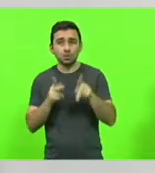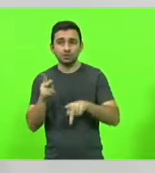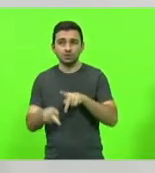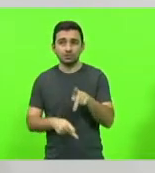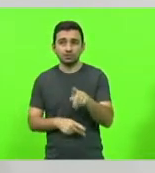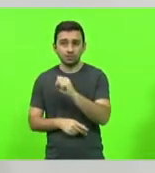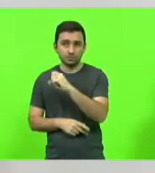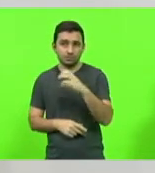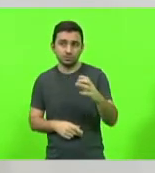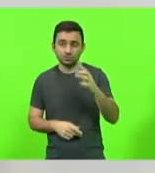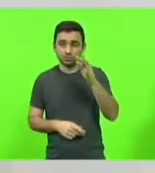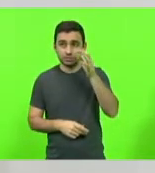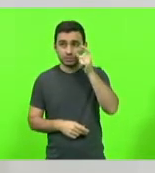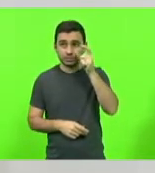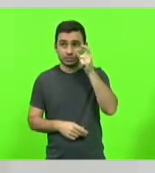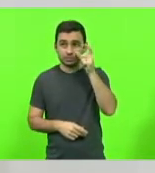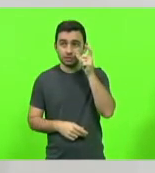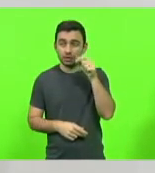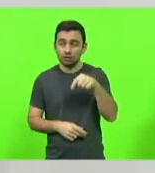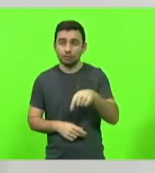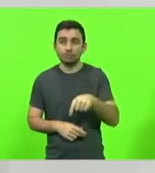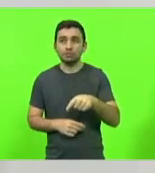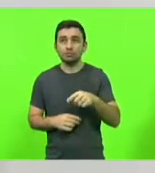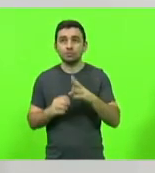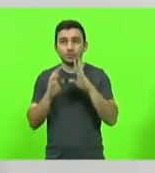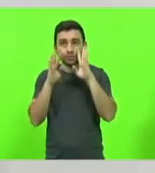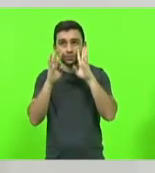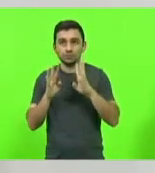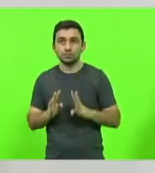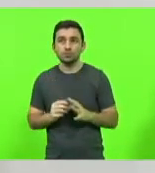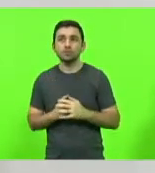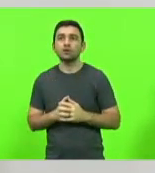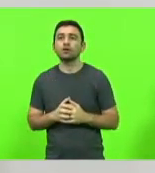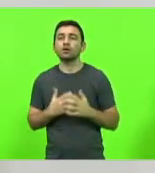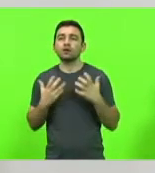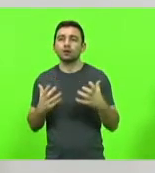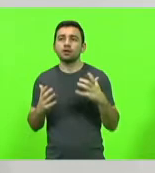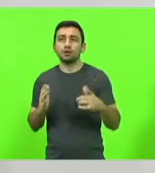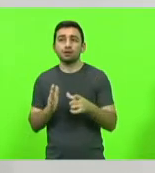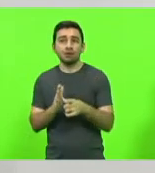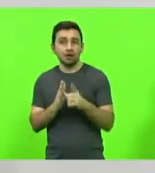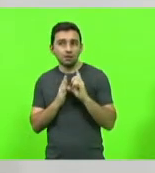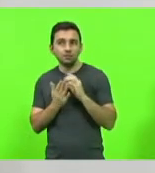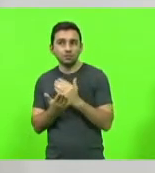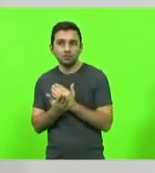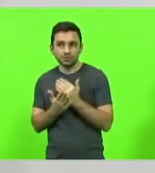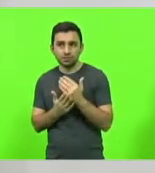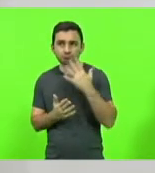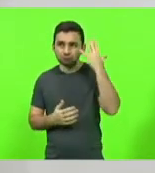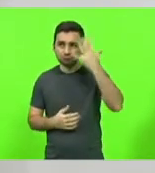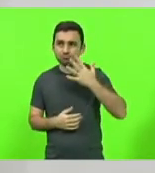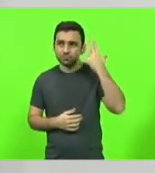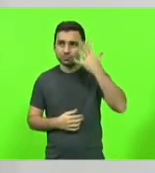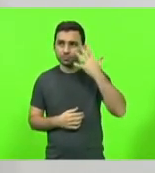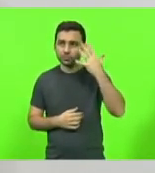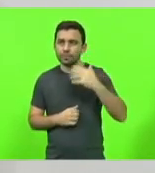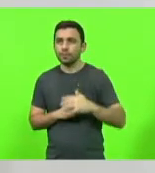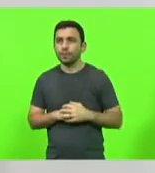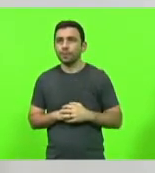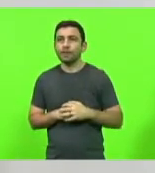estão nos assistindo e ouvindo. Queria, antes de iniciar minha fala, fazer